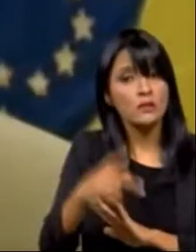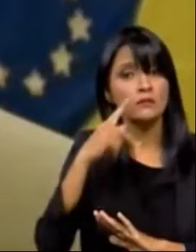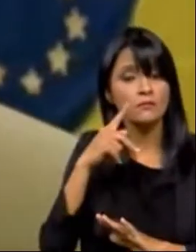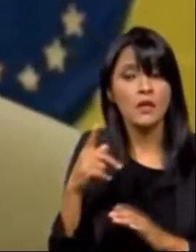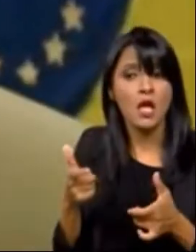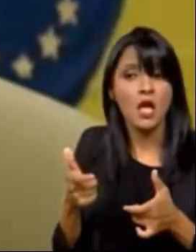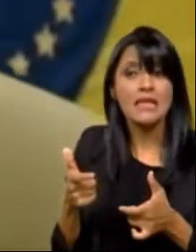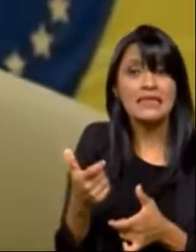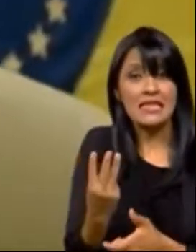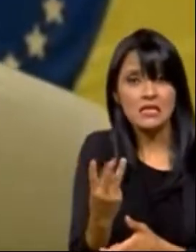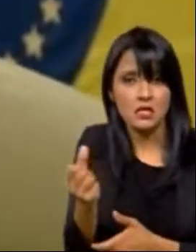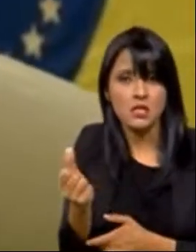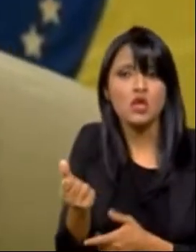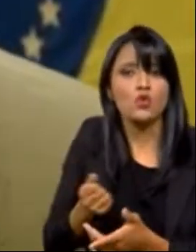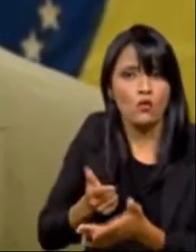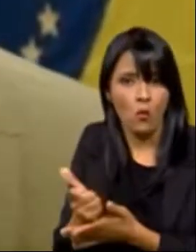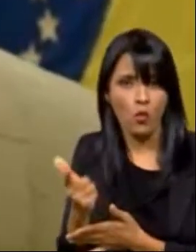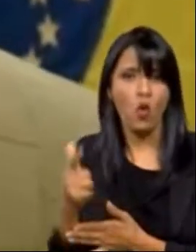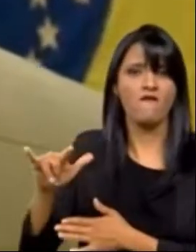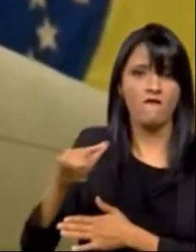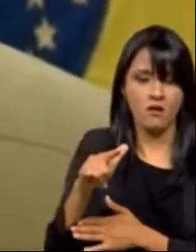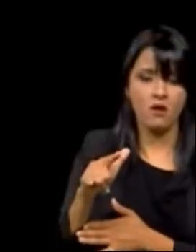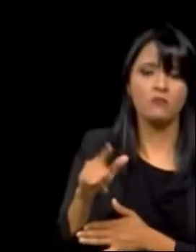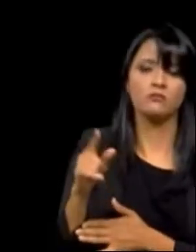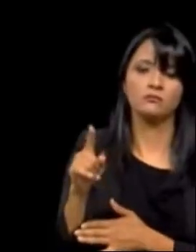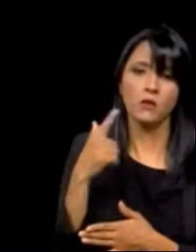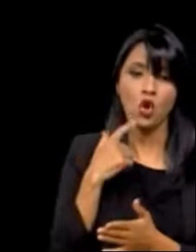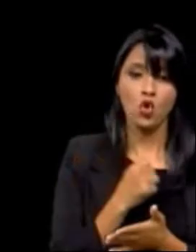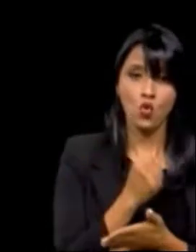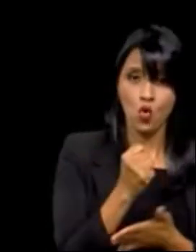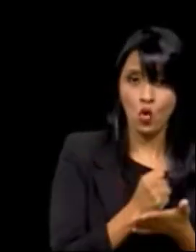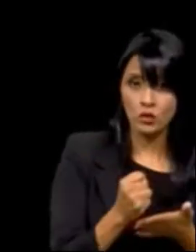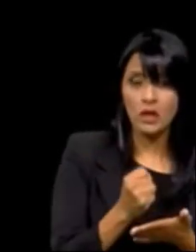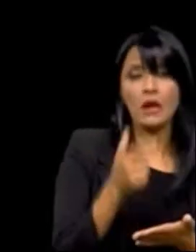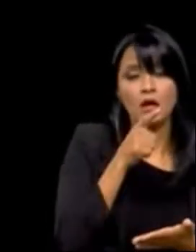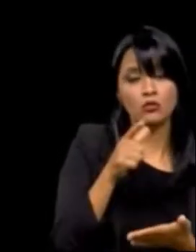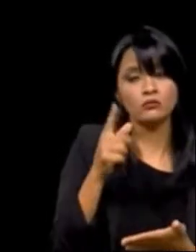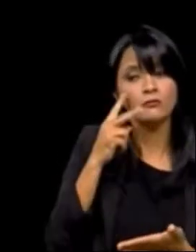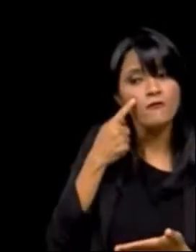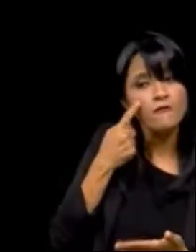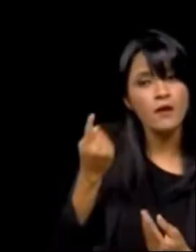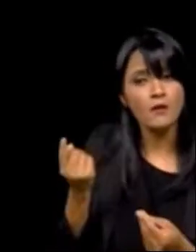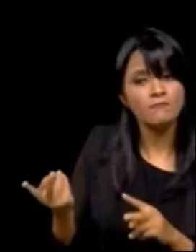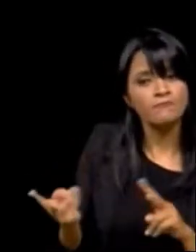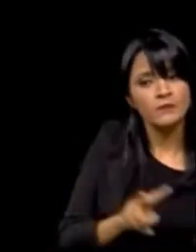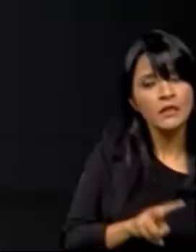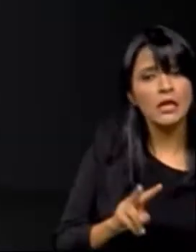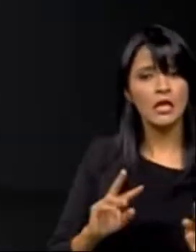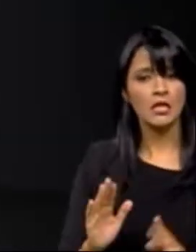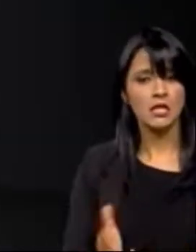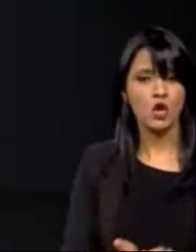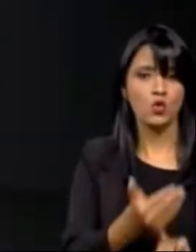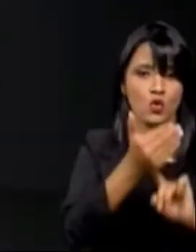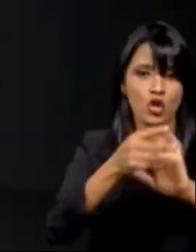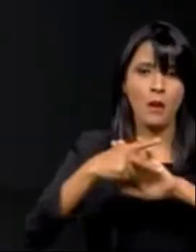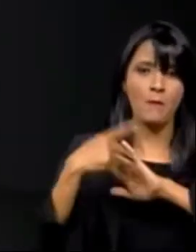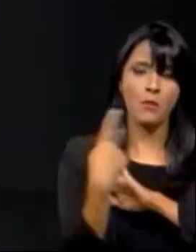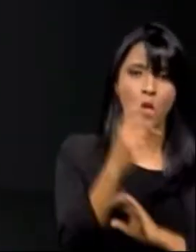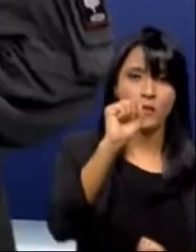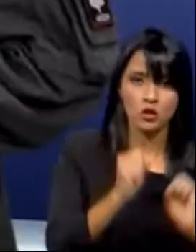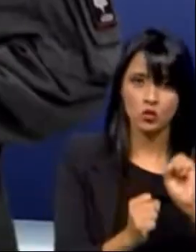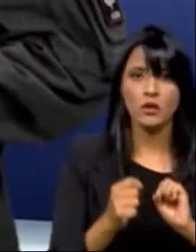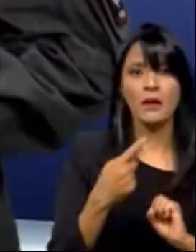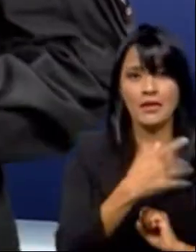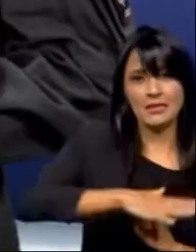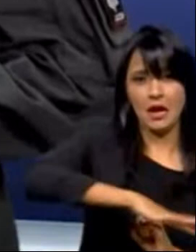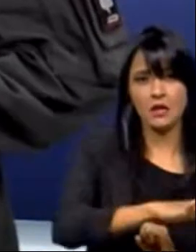O contrato entre o Brasil e a empresa sueca prevê a transferência de tecnologia para a indústria nacional de defesa. A